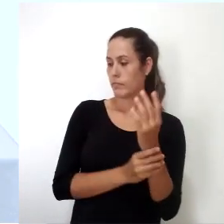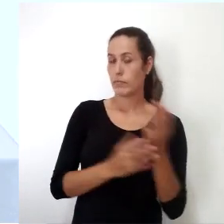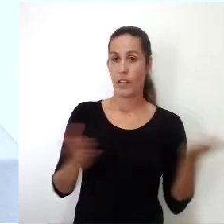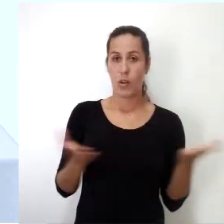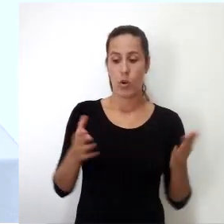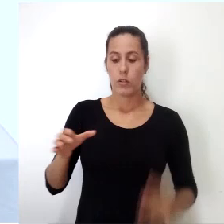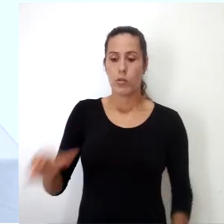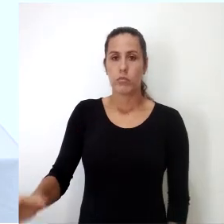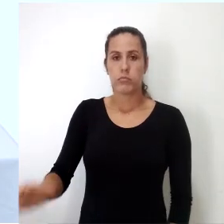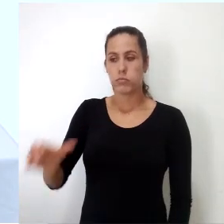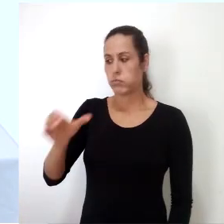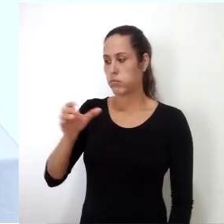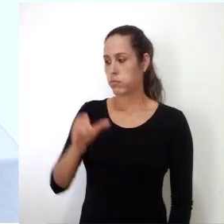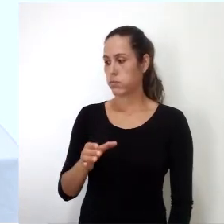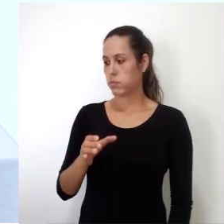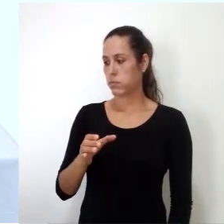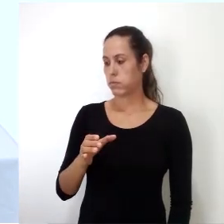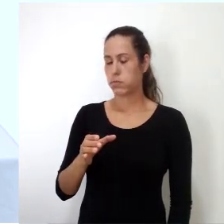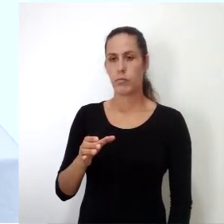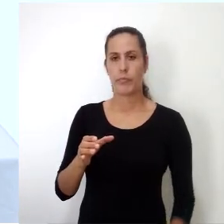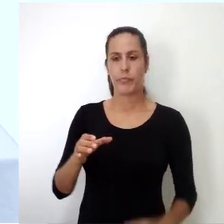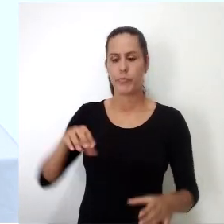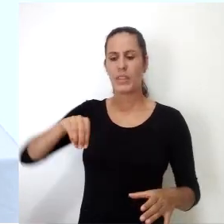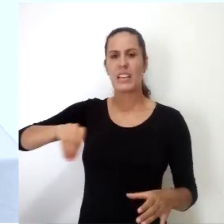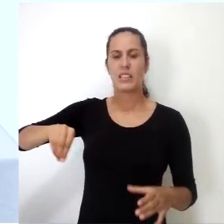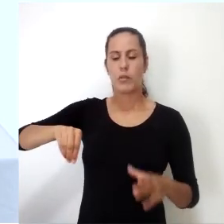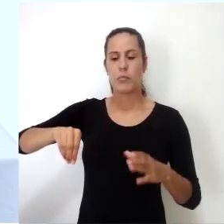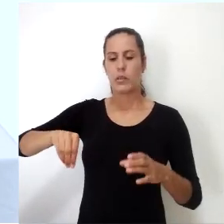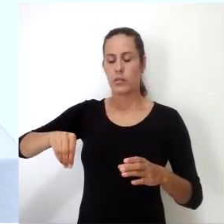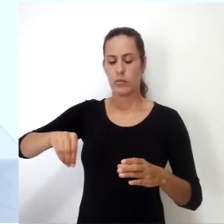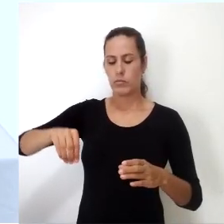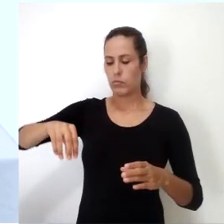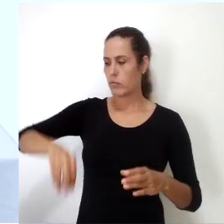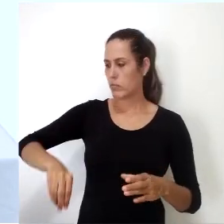Bom, vou pegar aqui